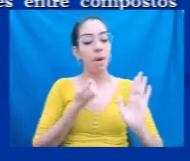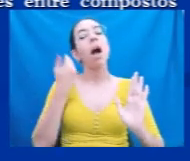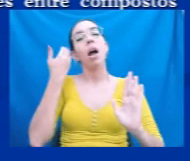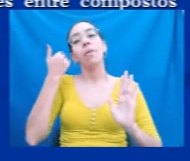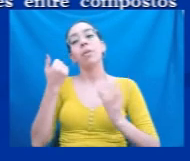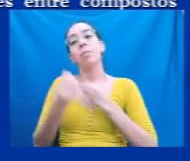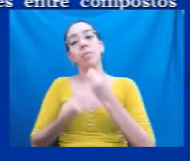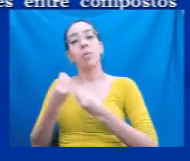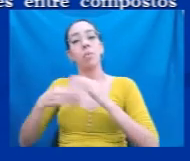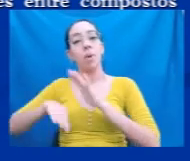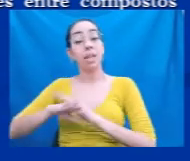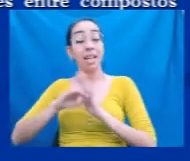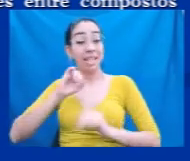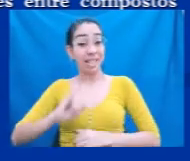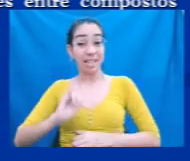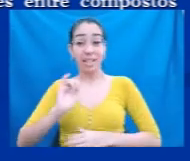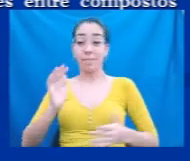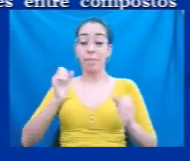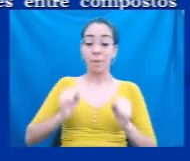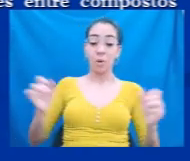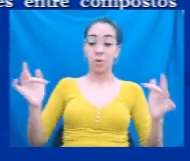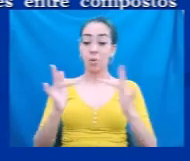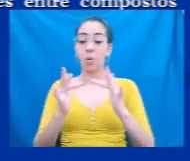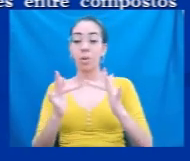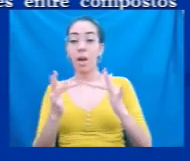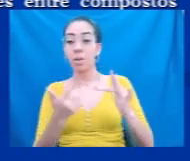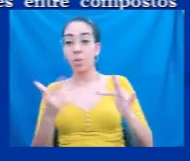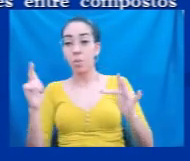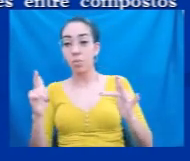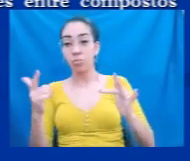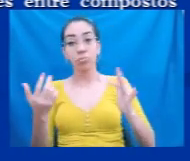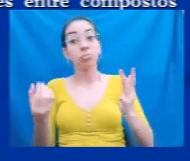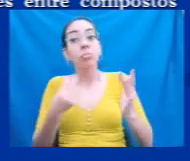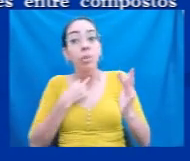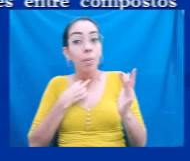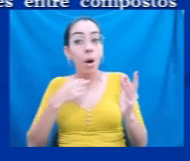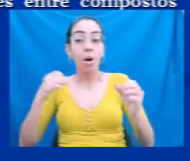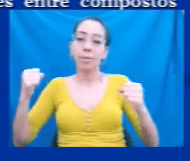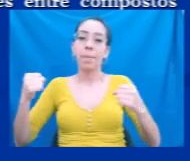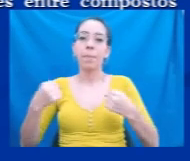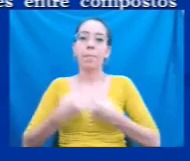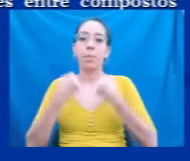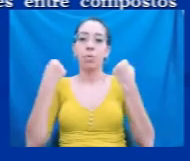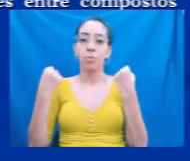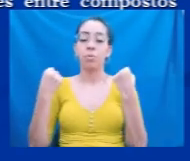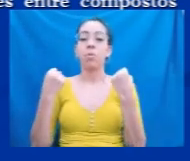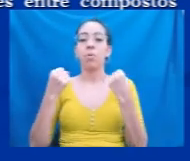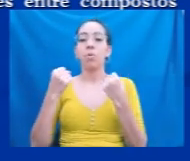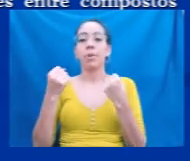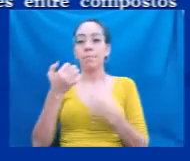são incompatíveis, eles são guardados próximos, pode haver essa interação que pode resultar em